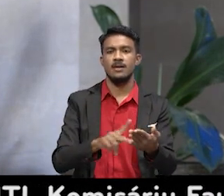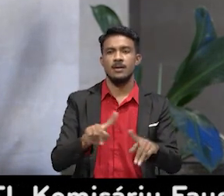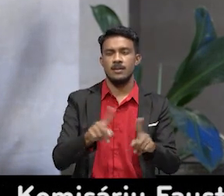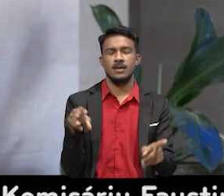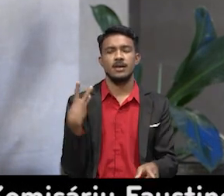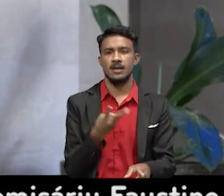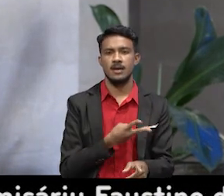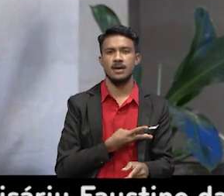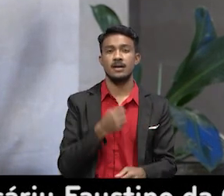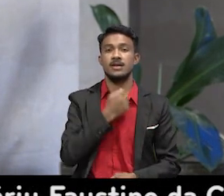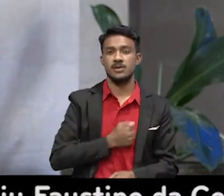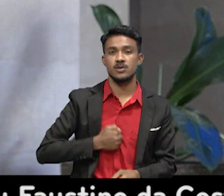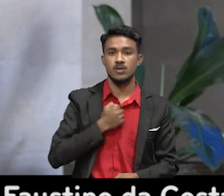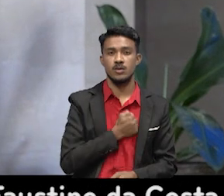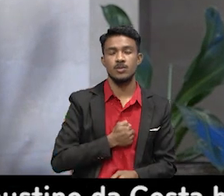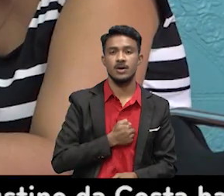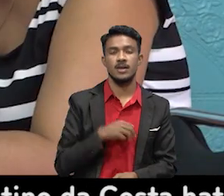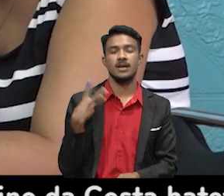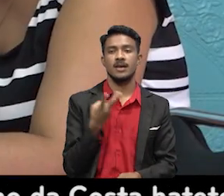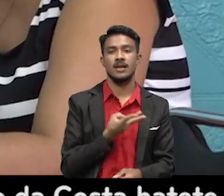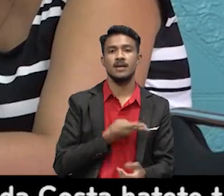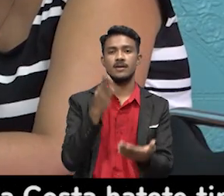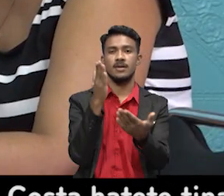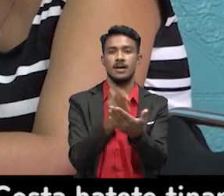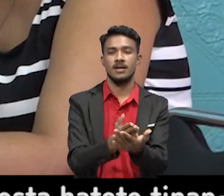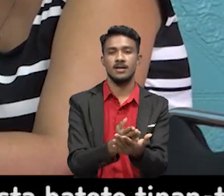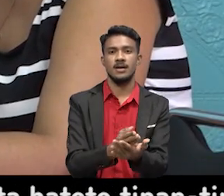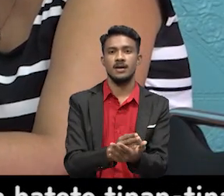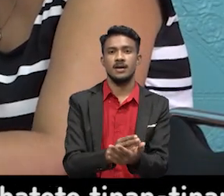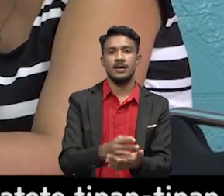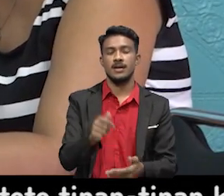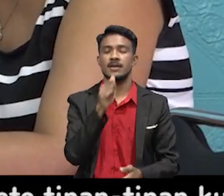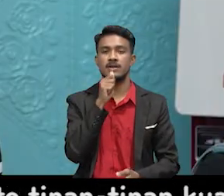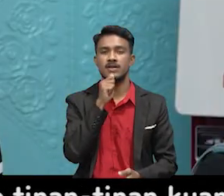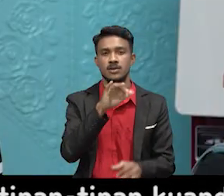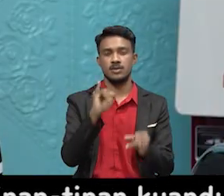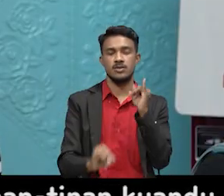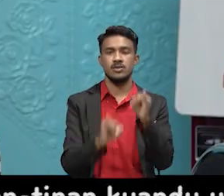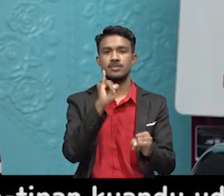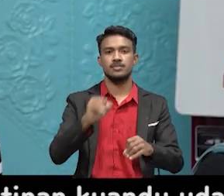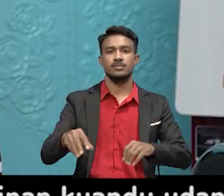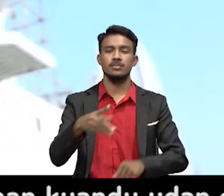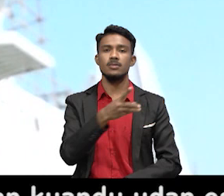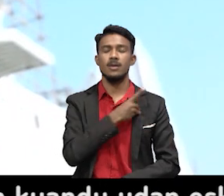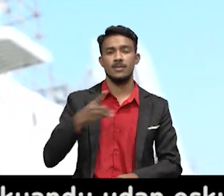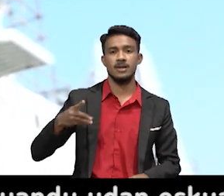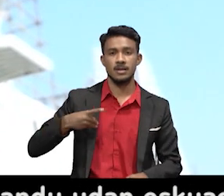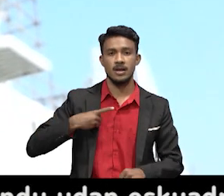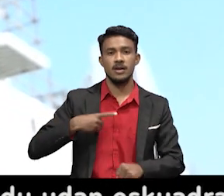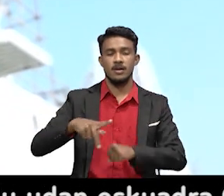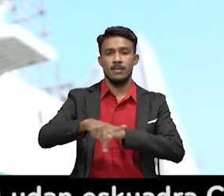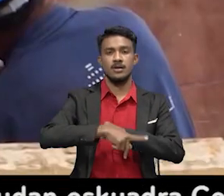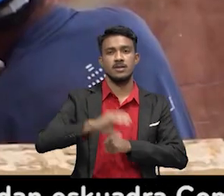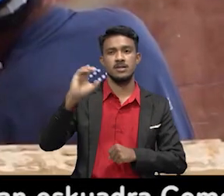desculpa de ita cumpri di ti da ne, segredu justisa. Antes nei bancada se inirte exige a tua acelera investigação caso